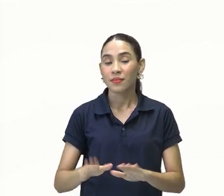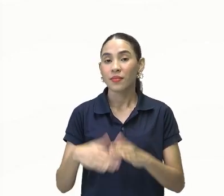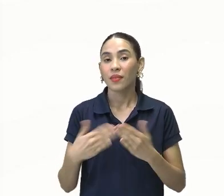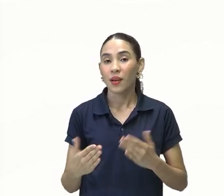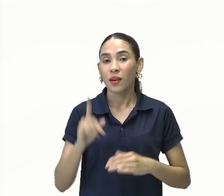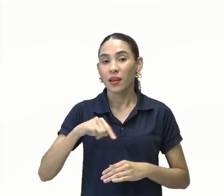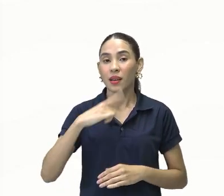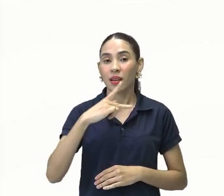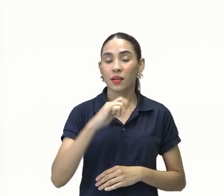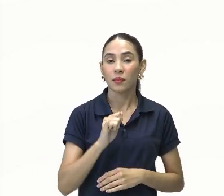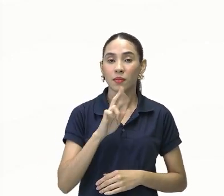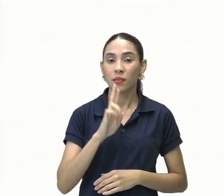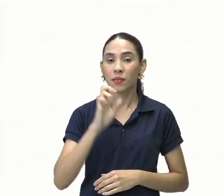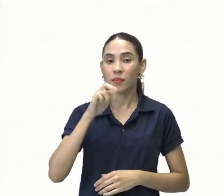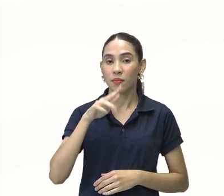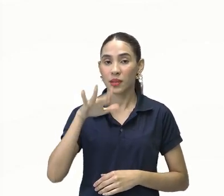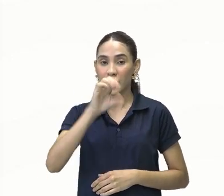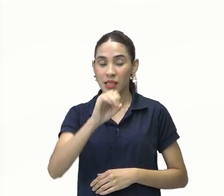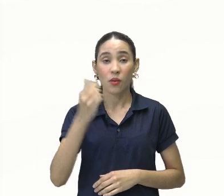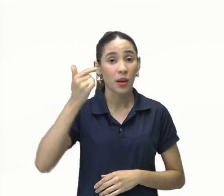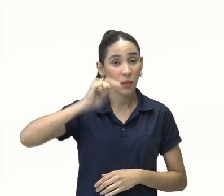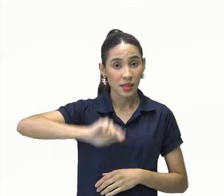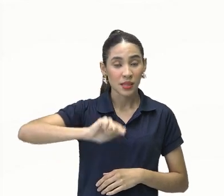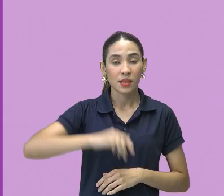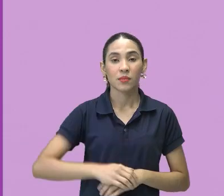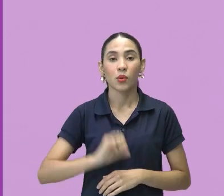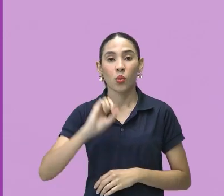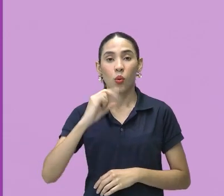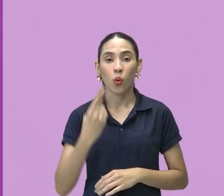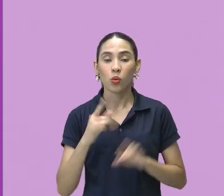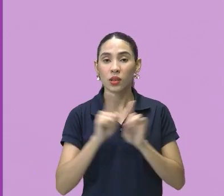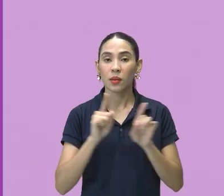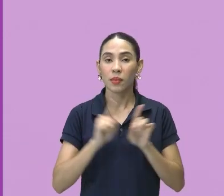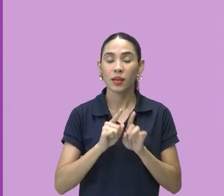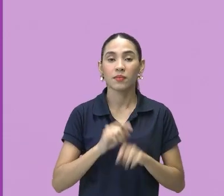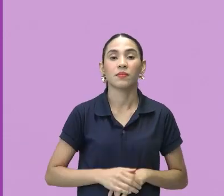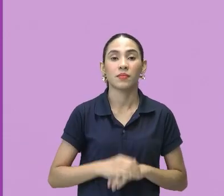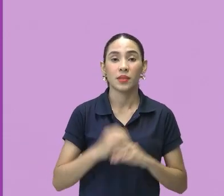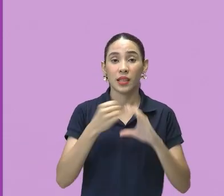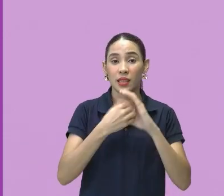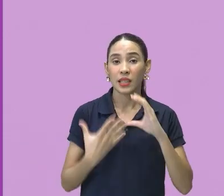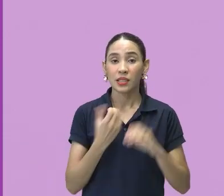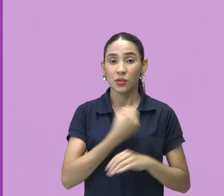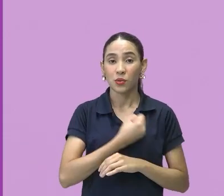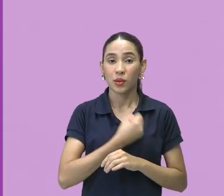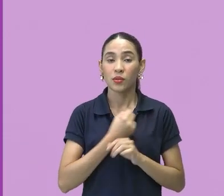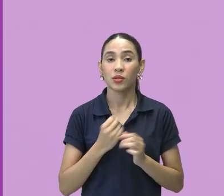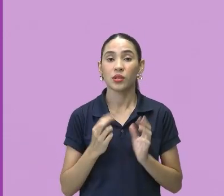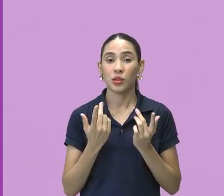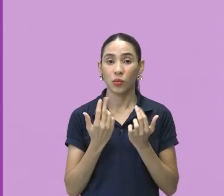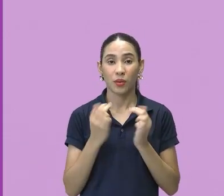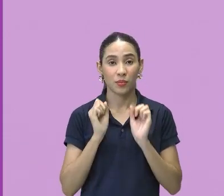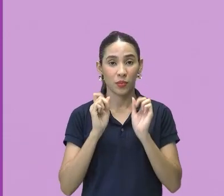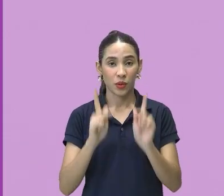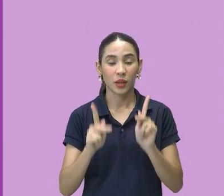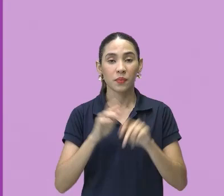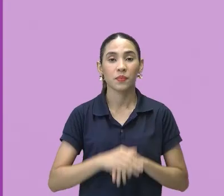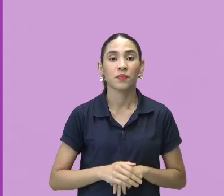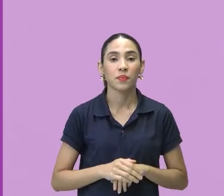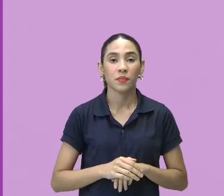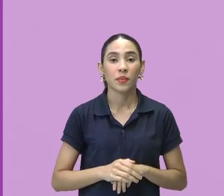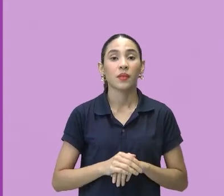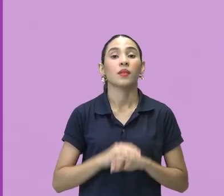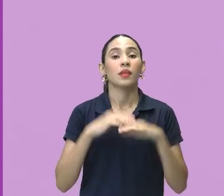foi a nossa permutação com repetição, ou permutação com elementos repetidos. Entendido?